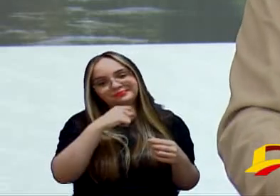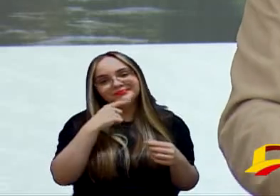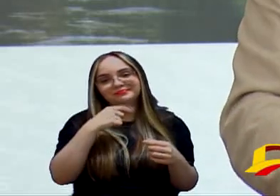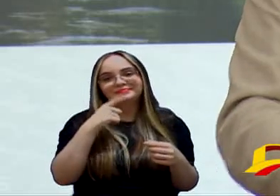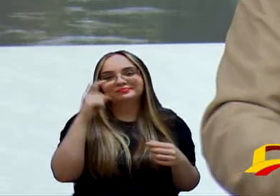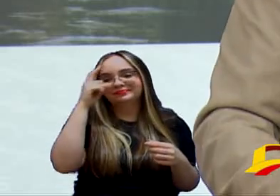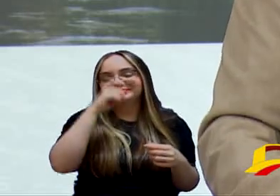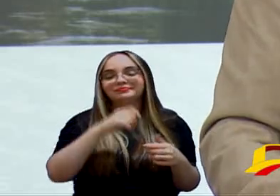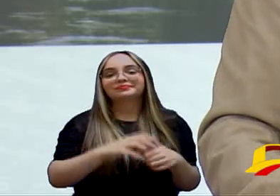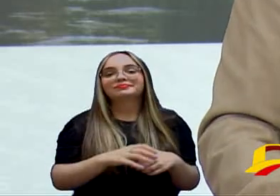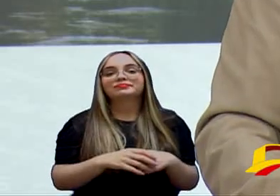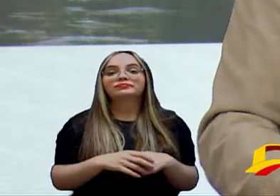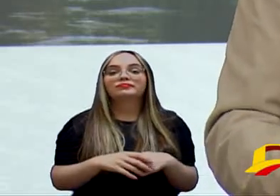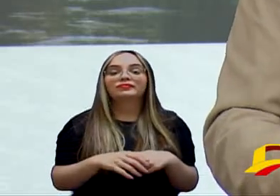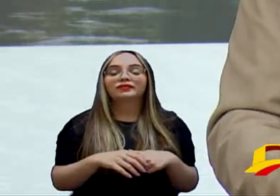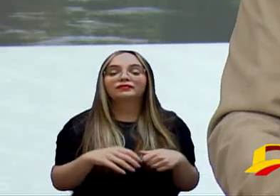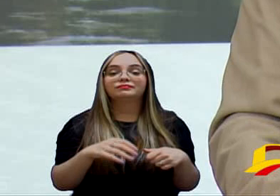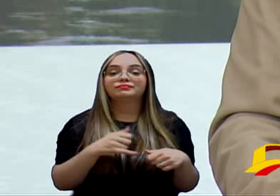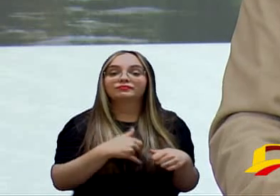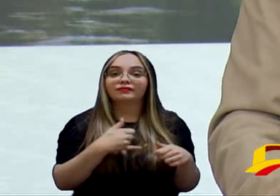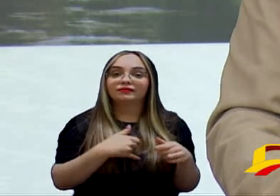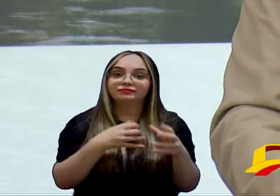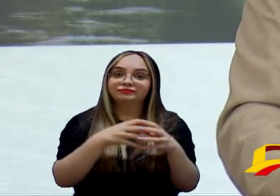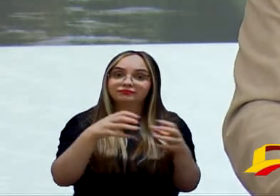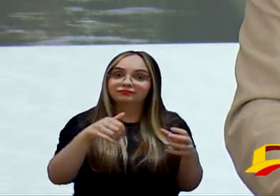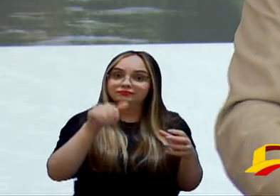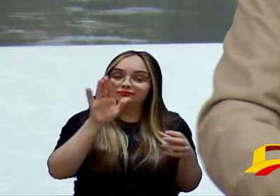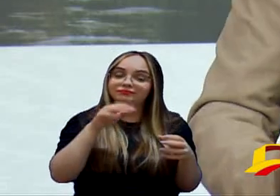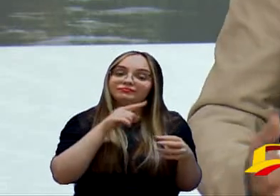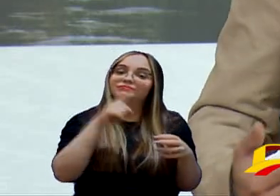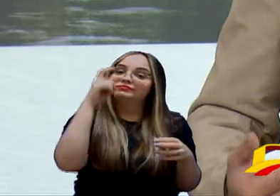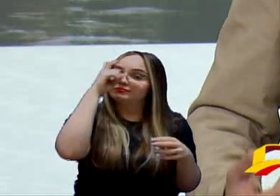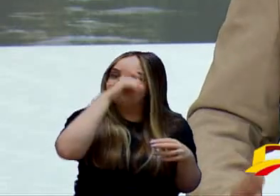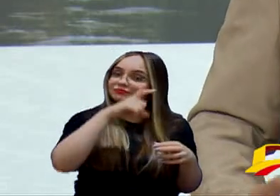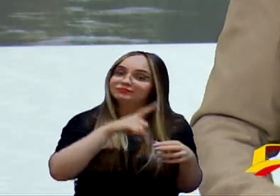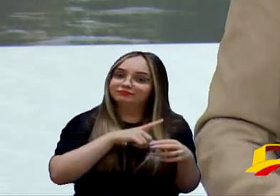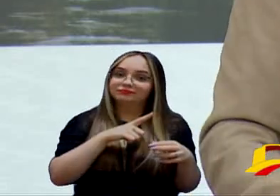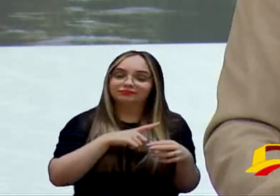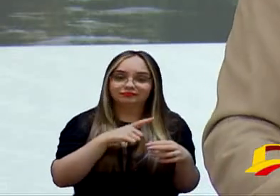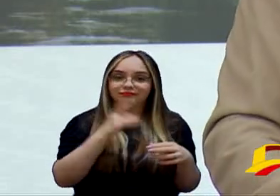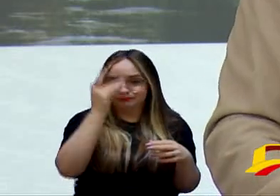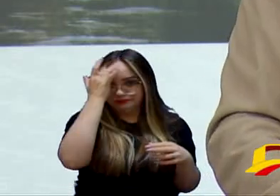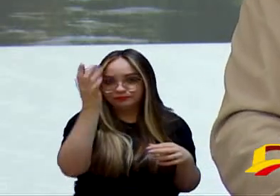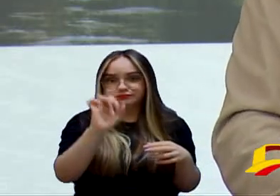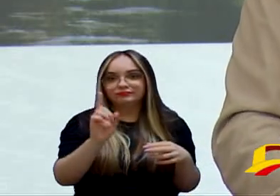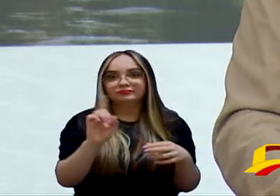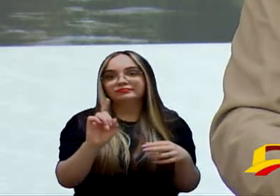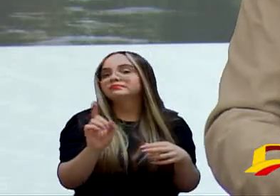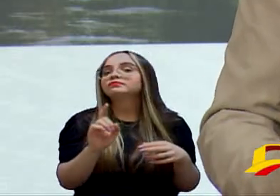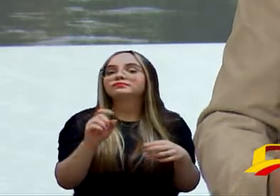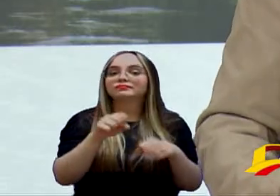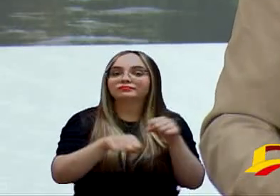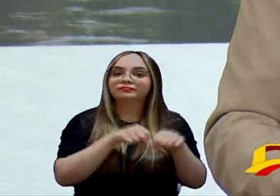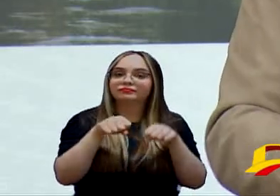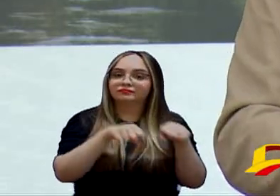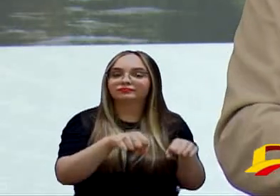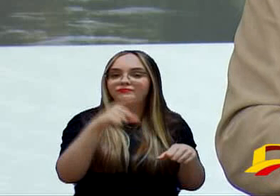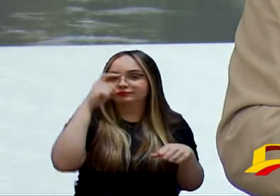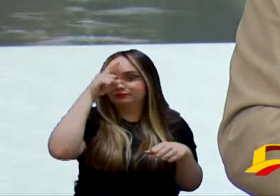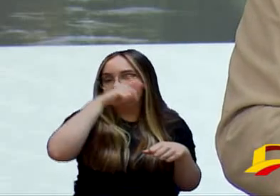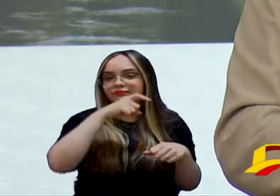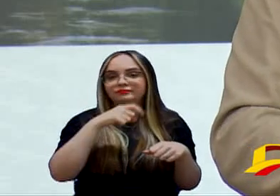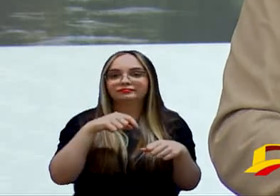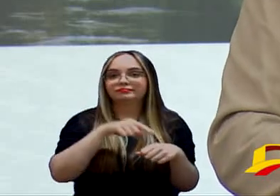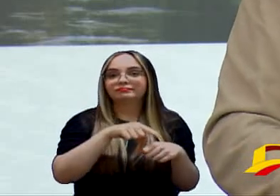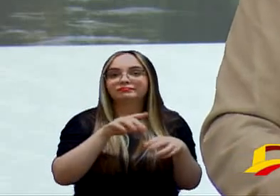realidade é principalmente essas pessoas mais idosas ela tem uma dificuldade para trazer essa bicicleta de volta não tem um